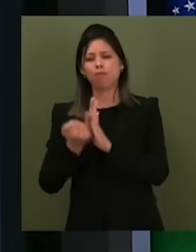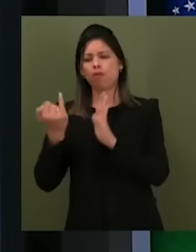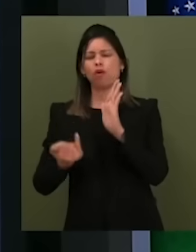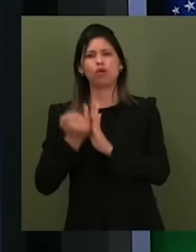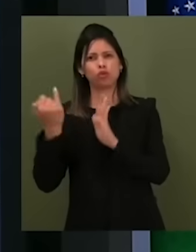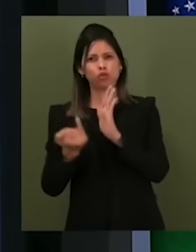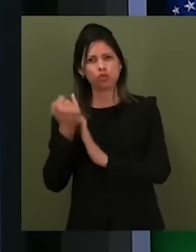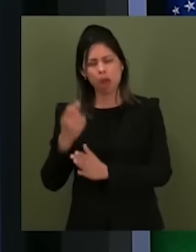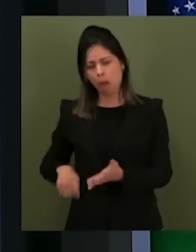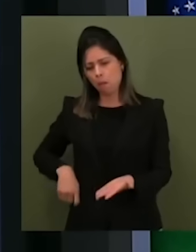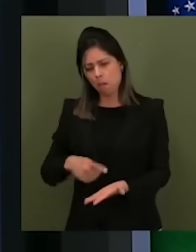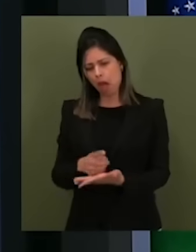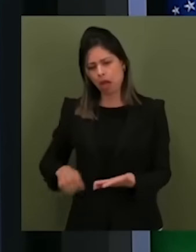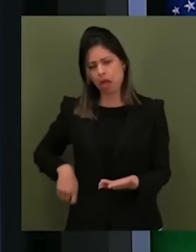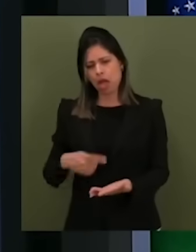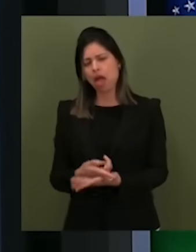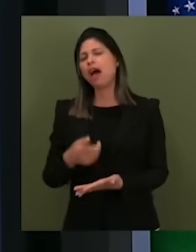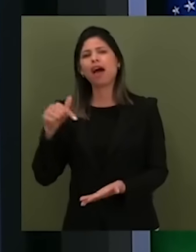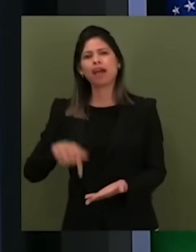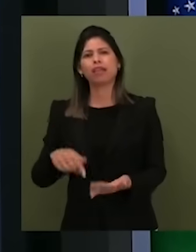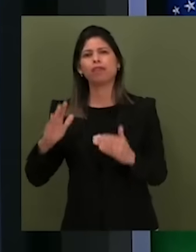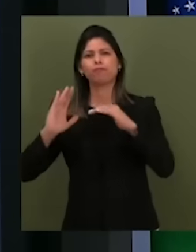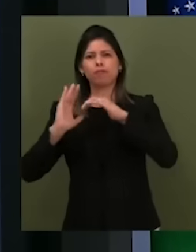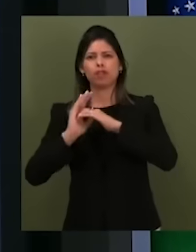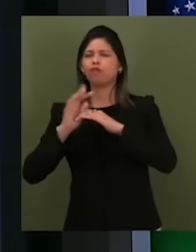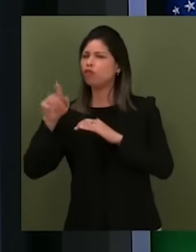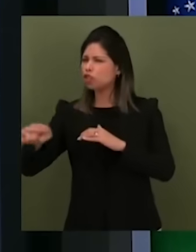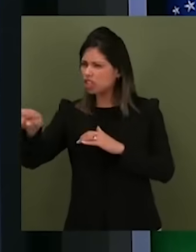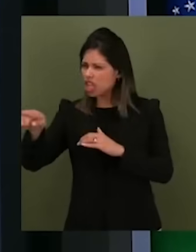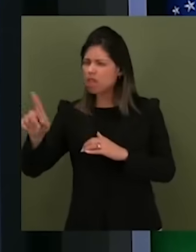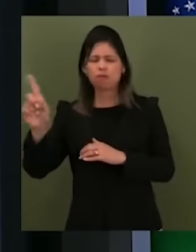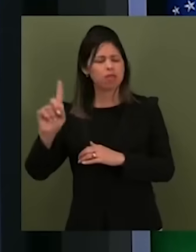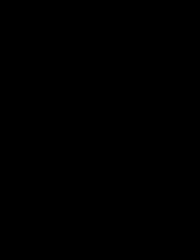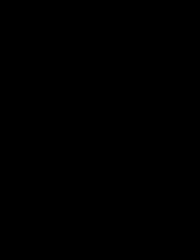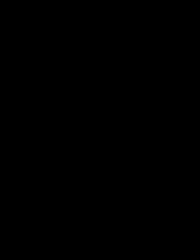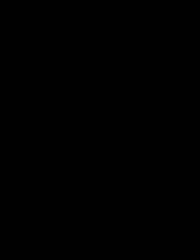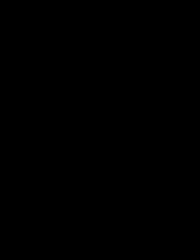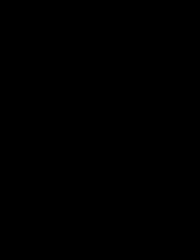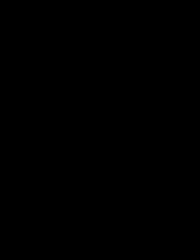Vossa Excelência, não se acovarde, porque tem gente do seu lado.